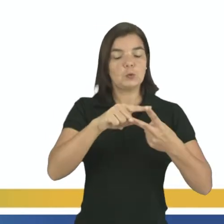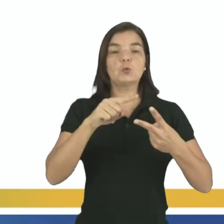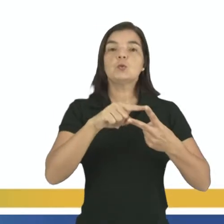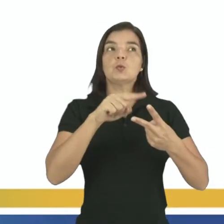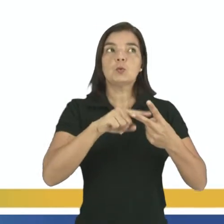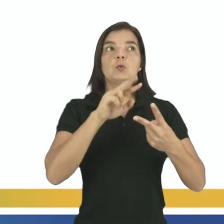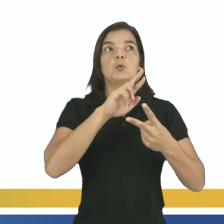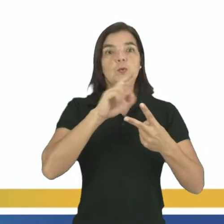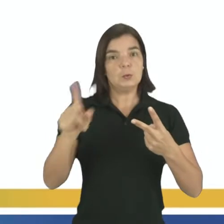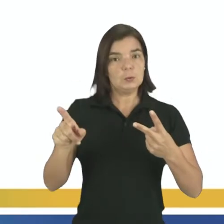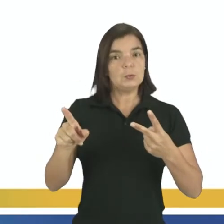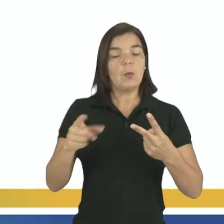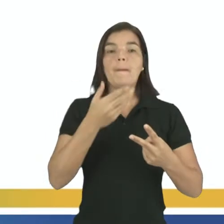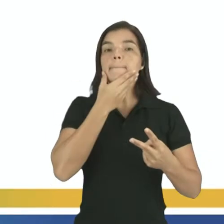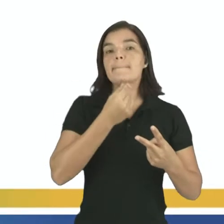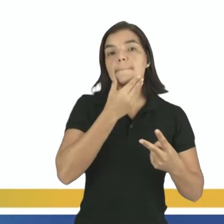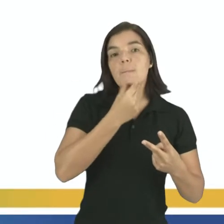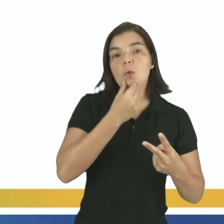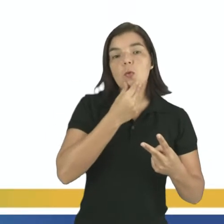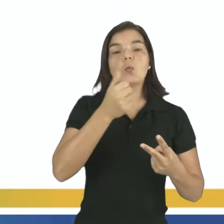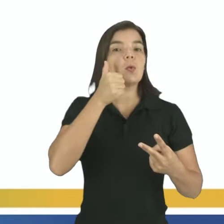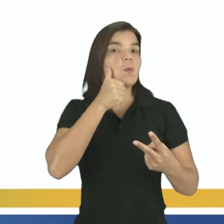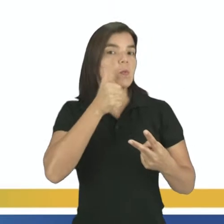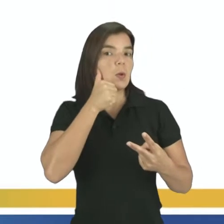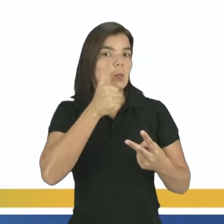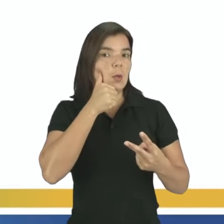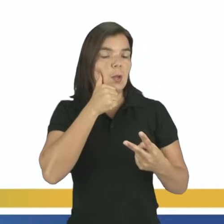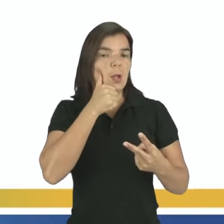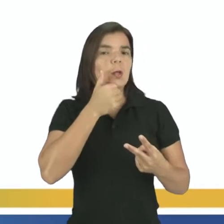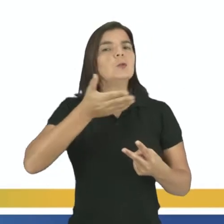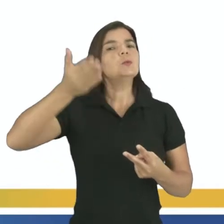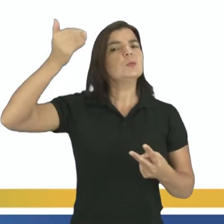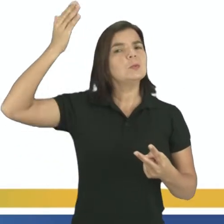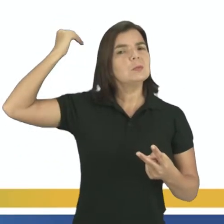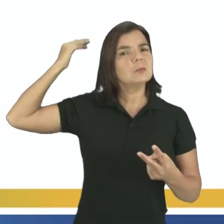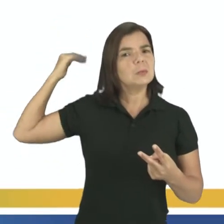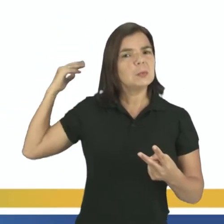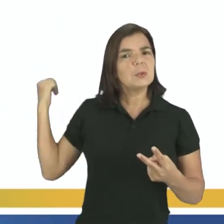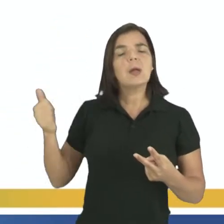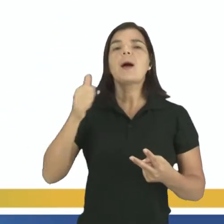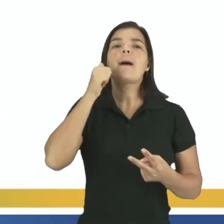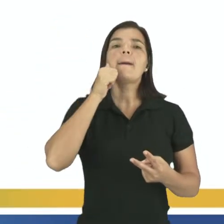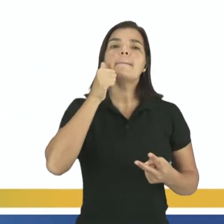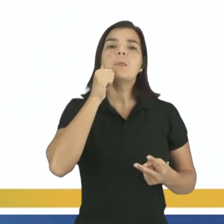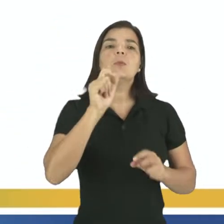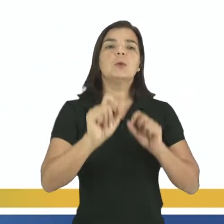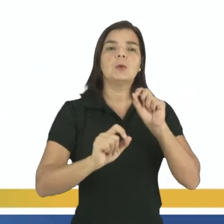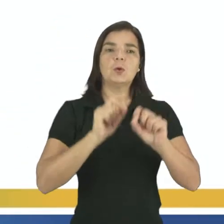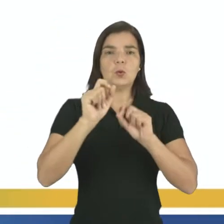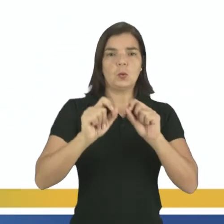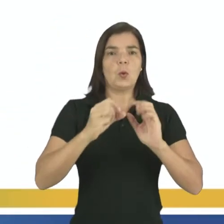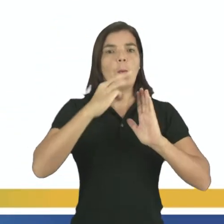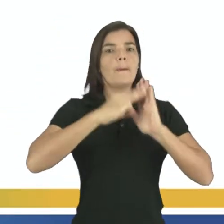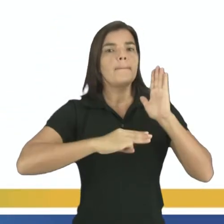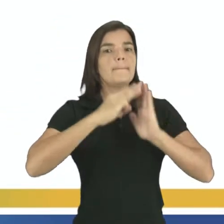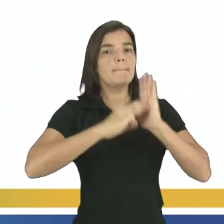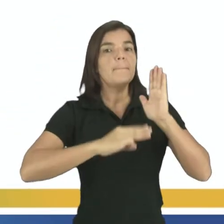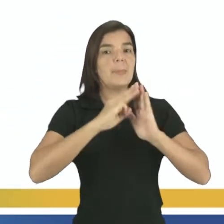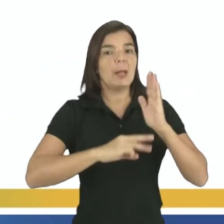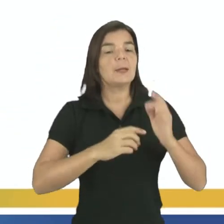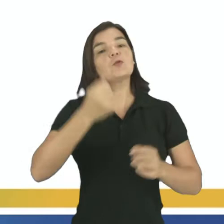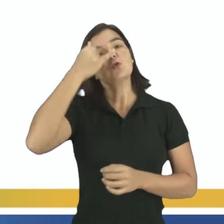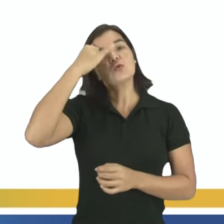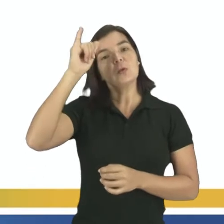formas diferentes para o homem e para a mulher. No passado, as mulheres que buscavam por métodos